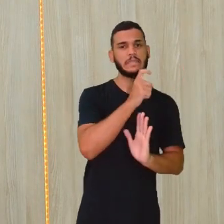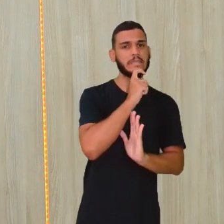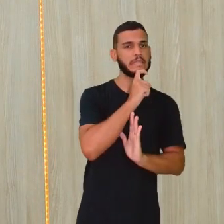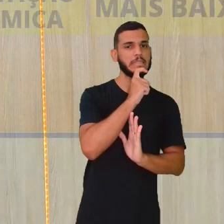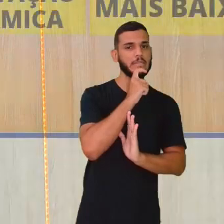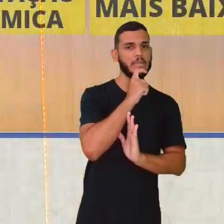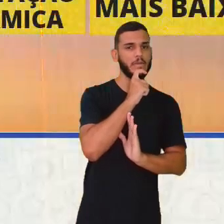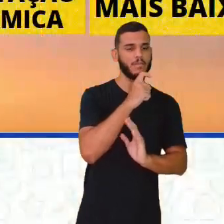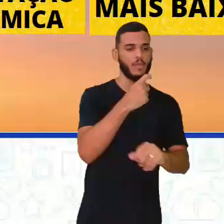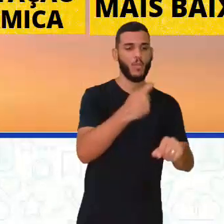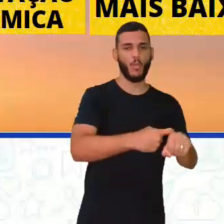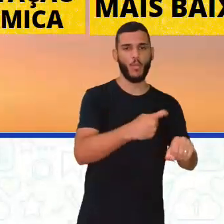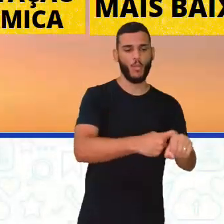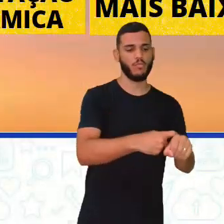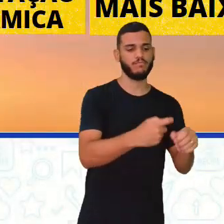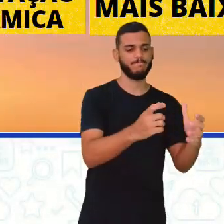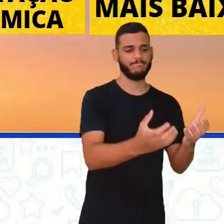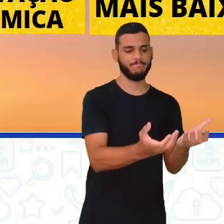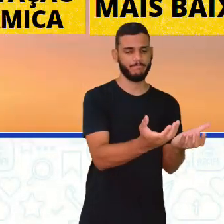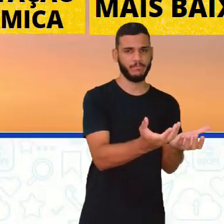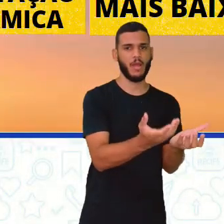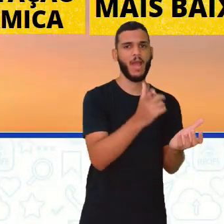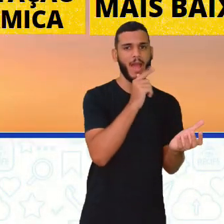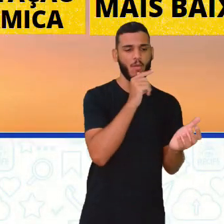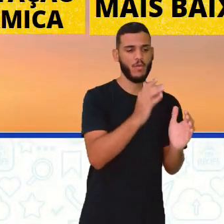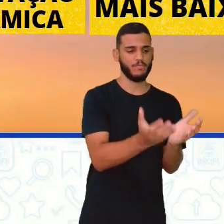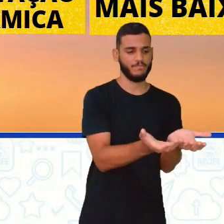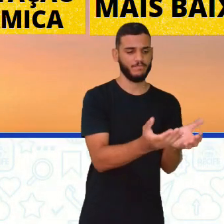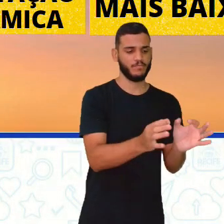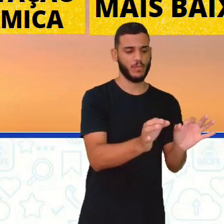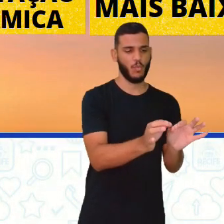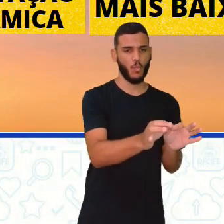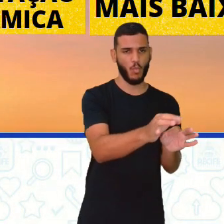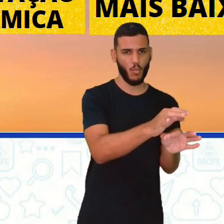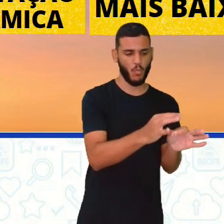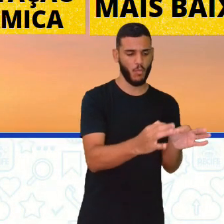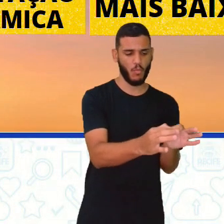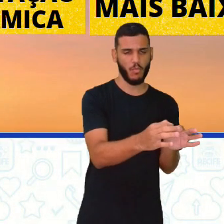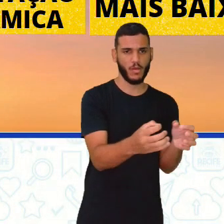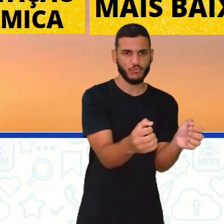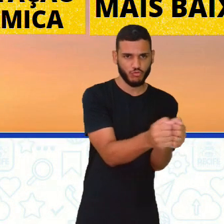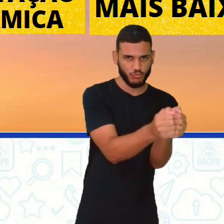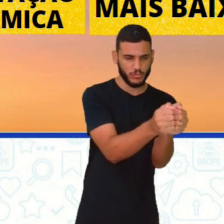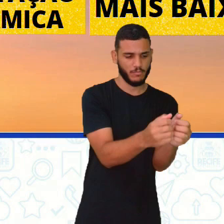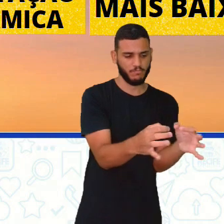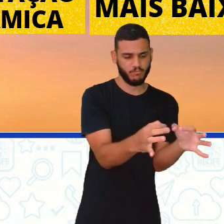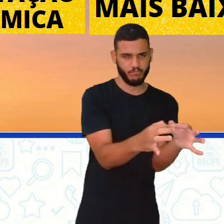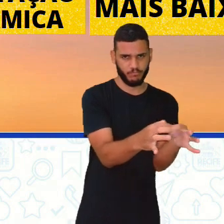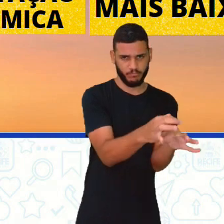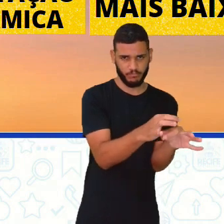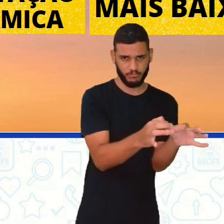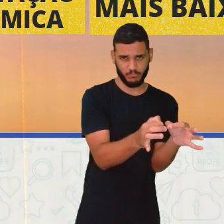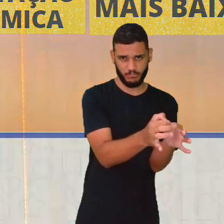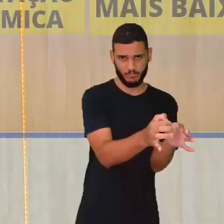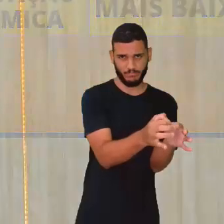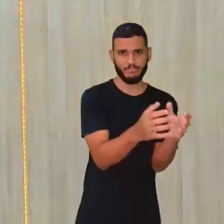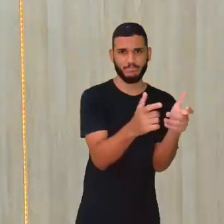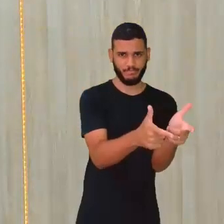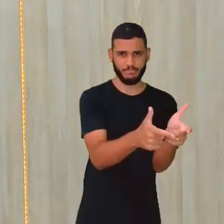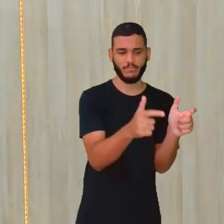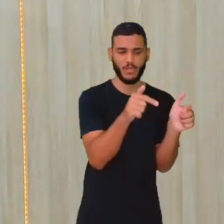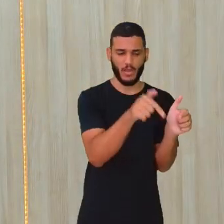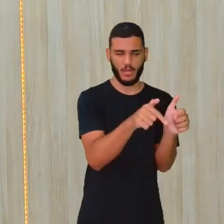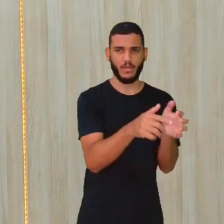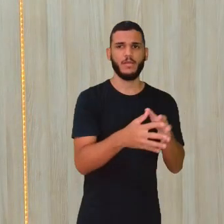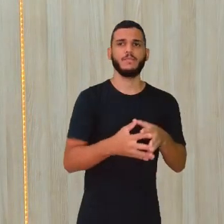no estado sólido. Então é assim que ela se arruma, né? Ela se agrega, elas, né, se unem. Então elas